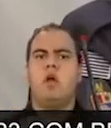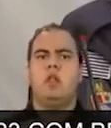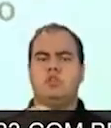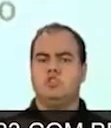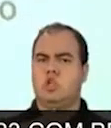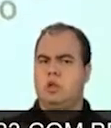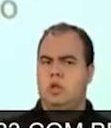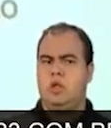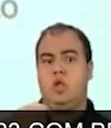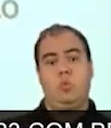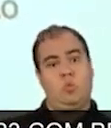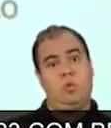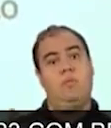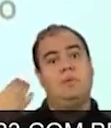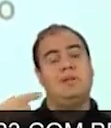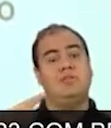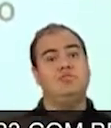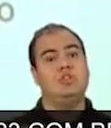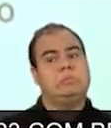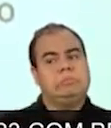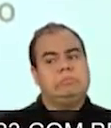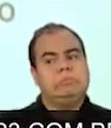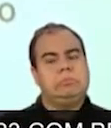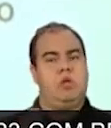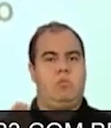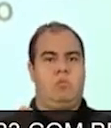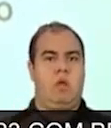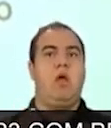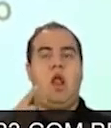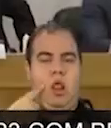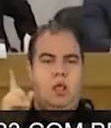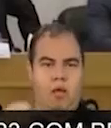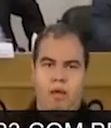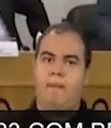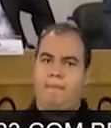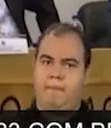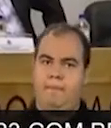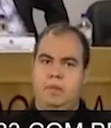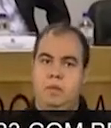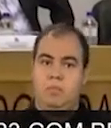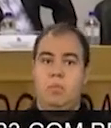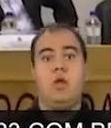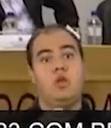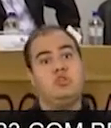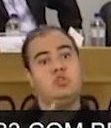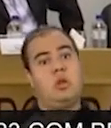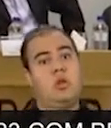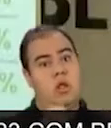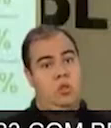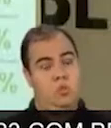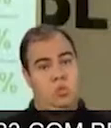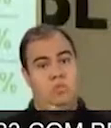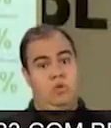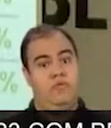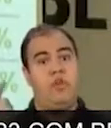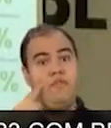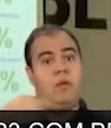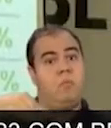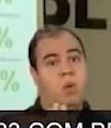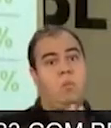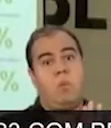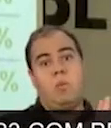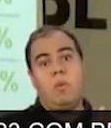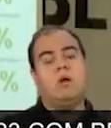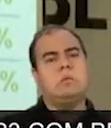havia restrições da pandemia e no comparativo com janeiro de 2020, os crimes caíram e que aumentaram as prisões